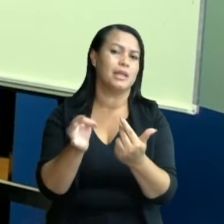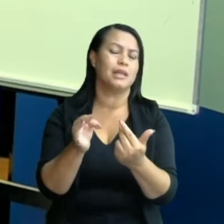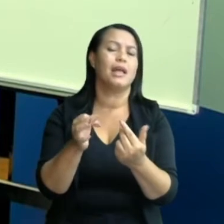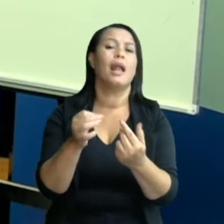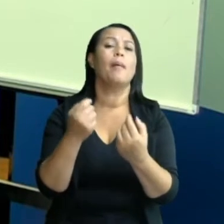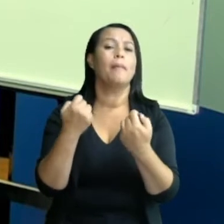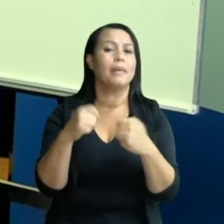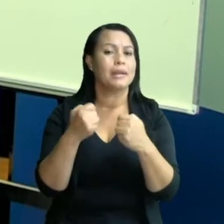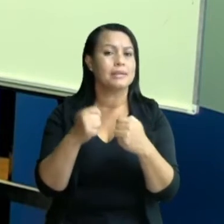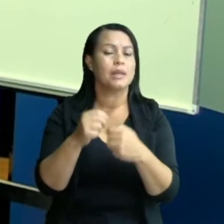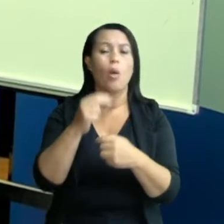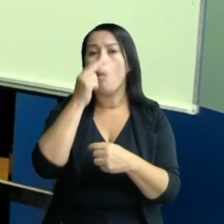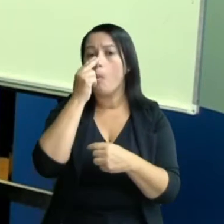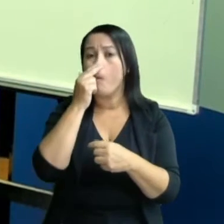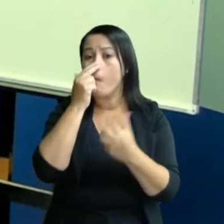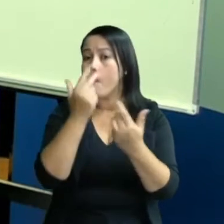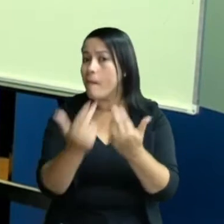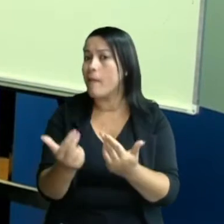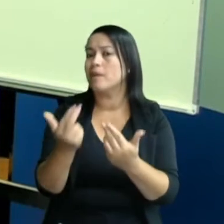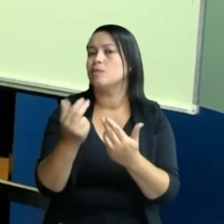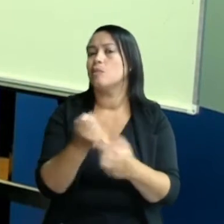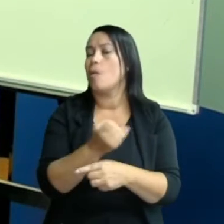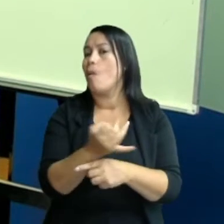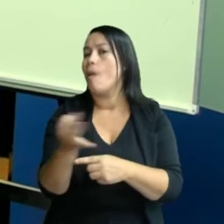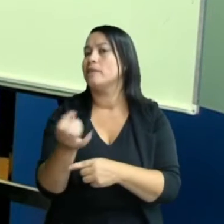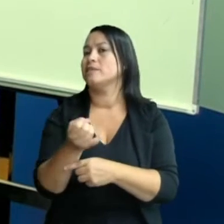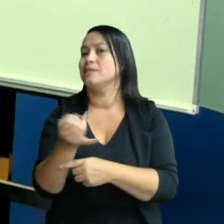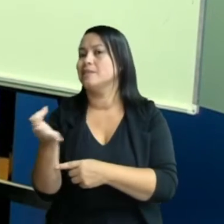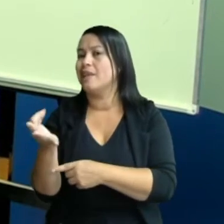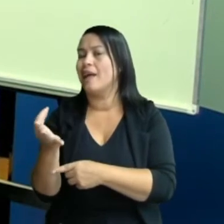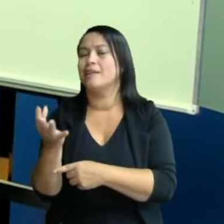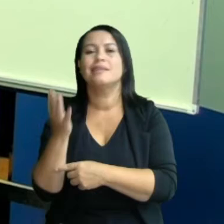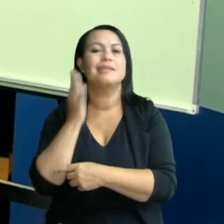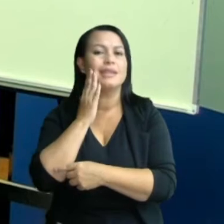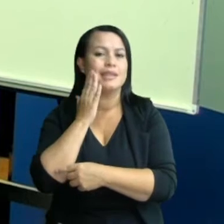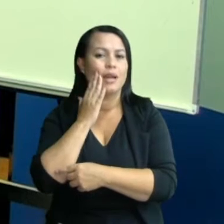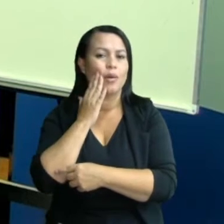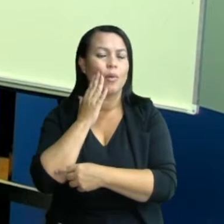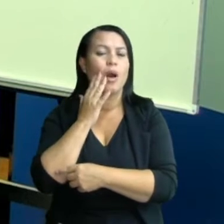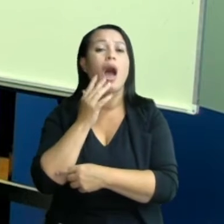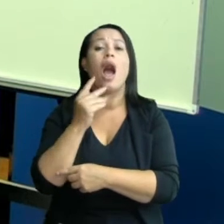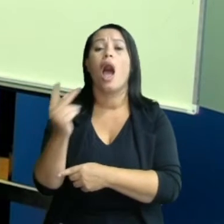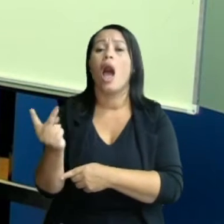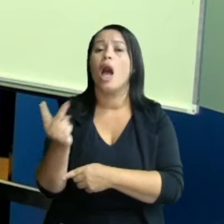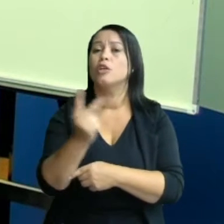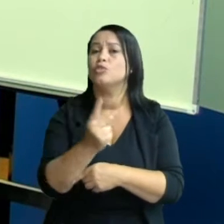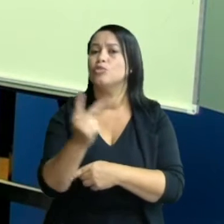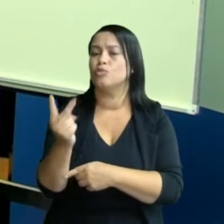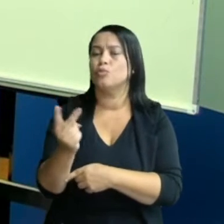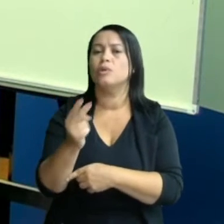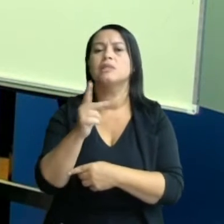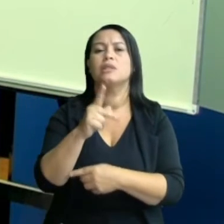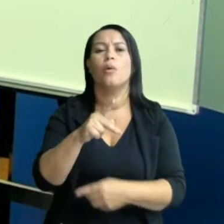elas têm o mesmo valor. Se elas têm o mesmo valor, elas são